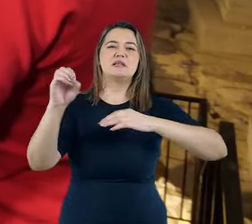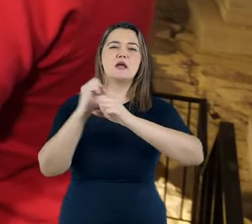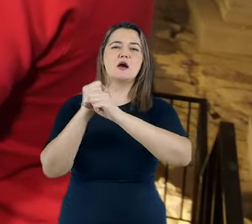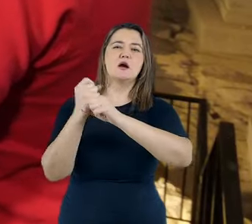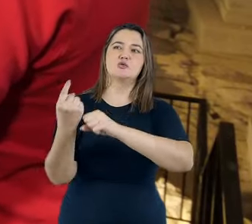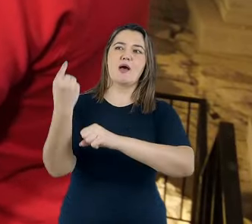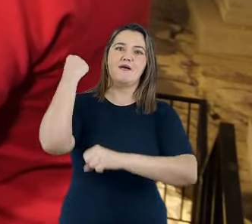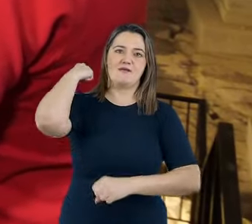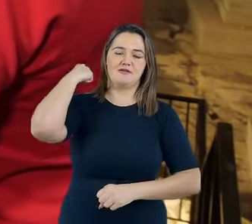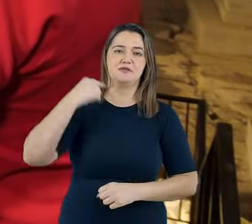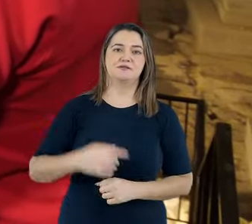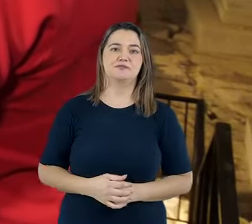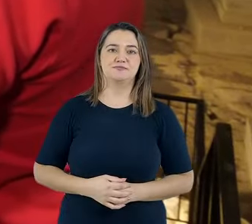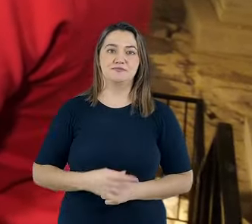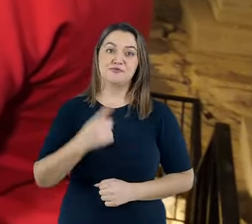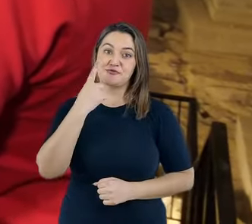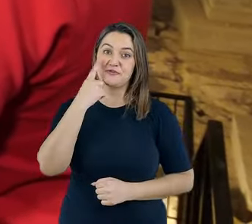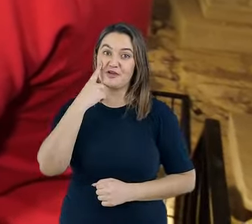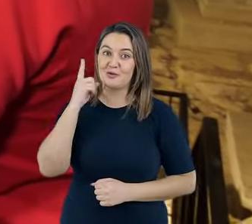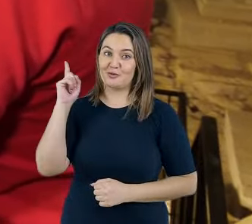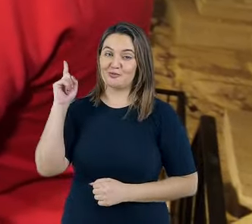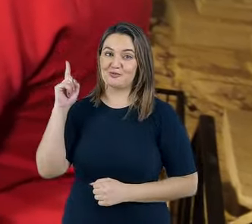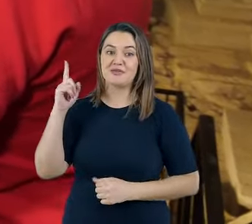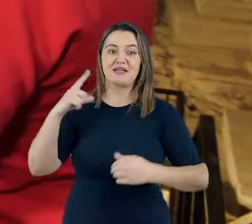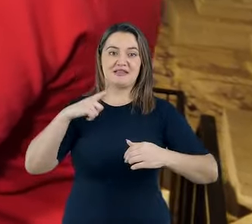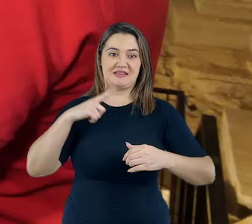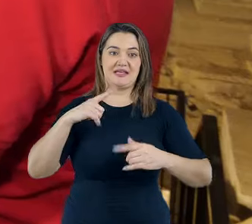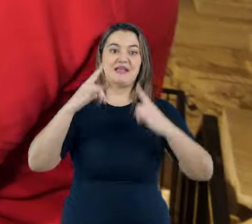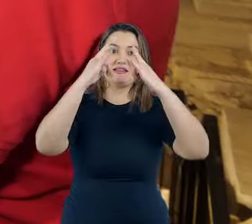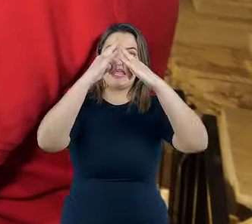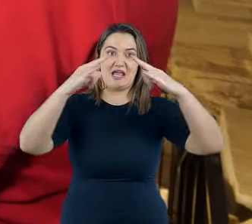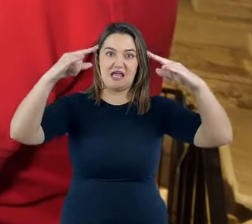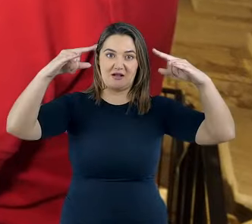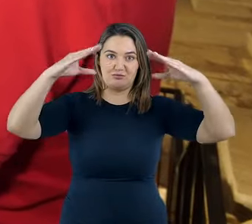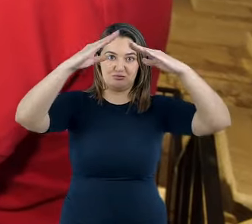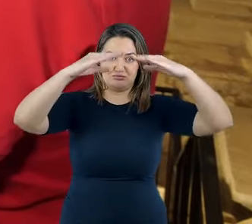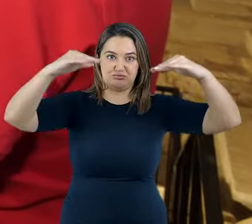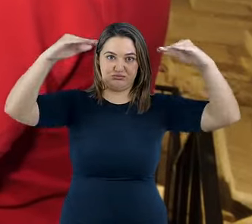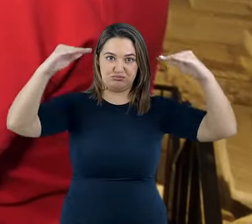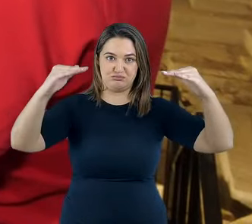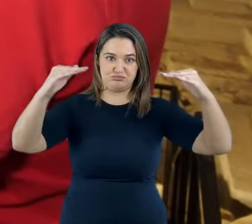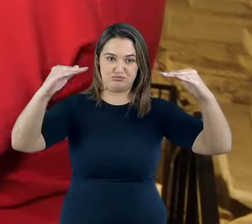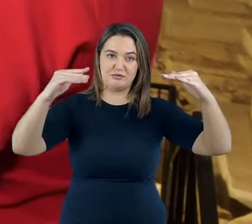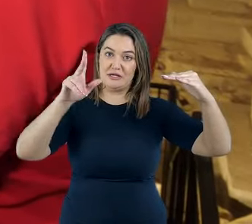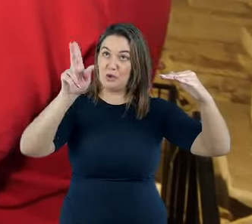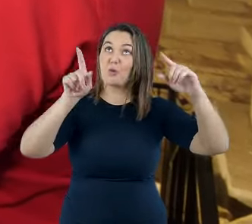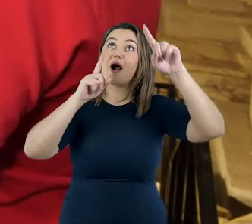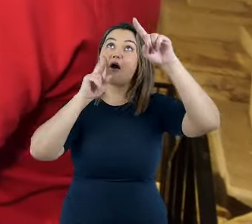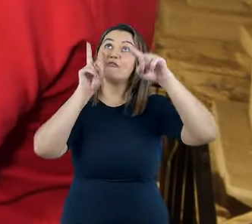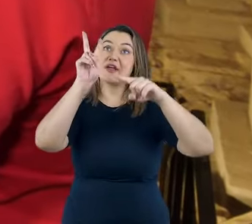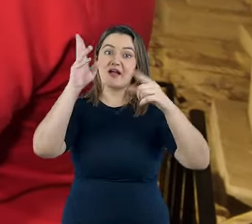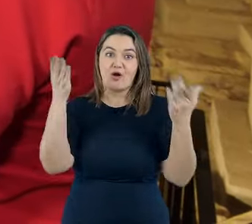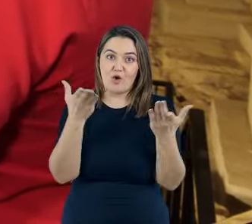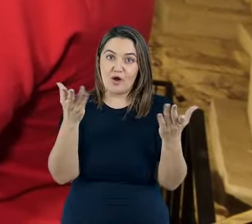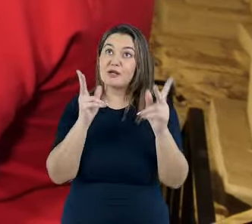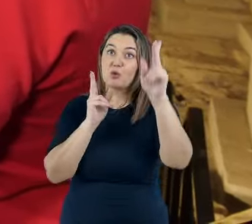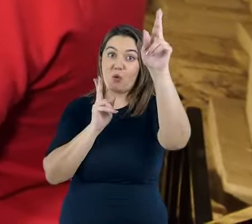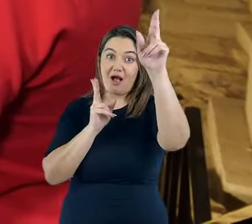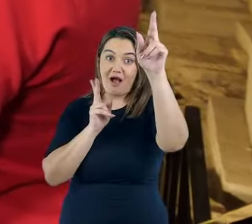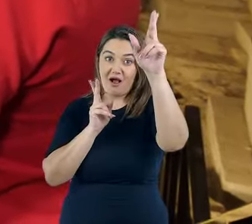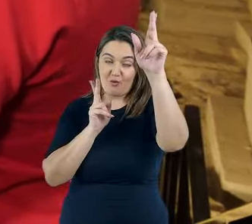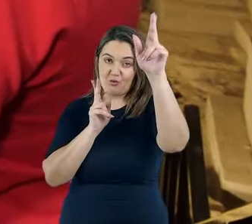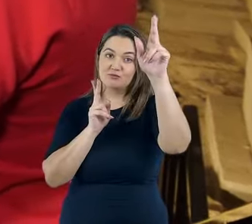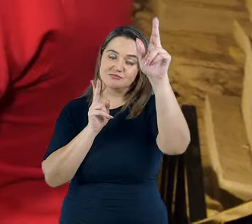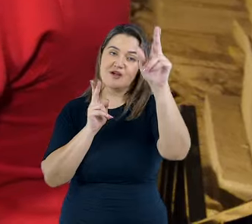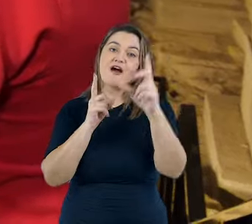anos atrás. Olha, interessante, quem está em casa pode ver realmente o teto que está aqui na fotografia. É o mesmo teto que nós temos. Então, ou seja,